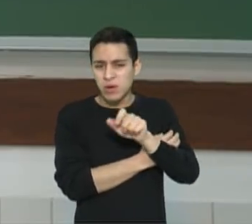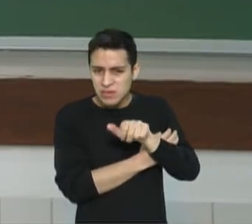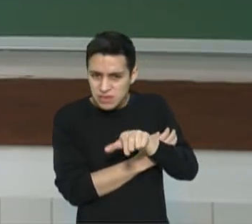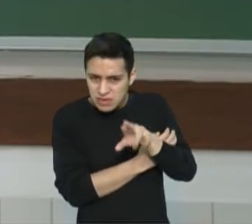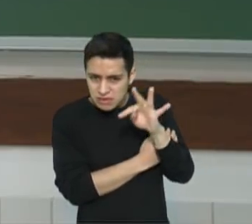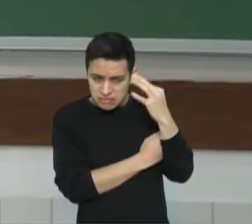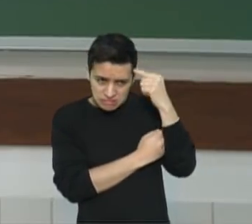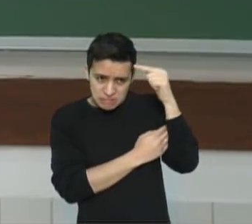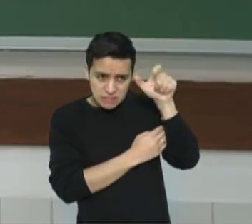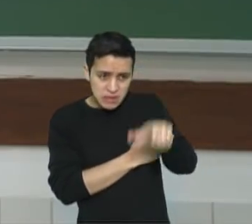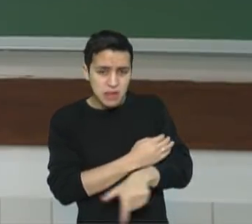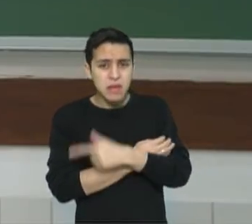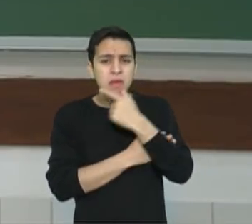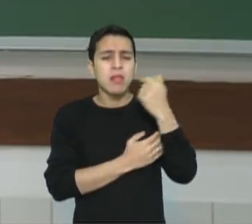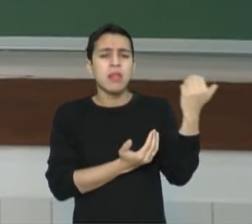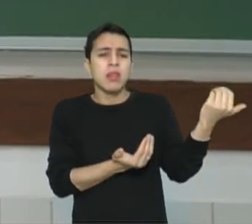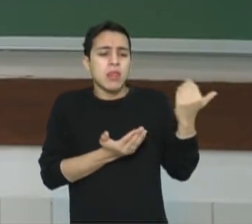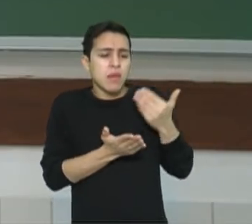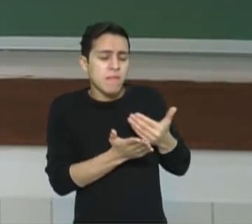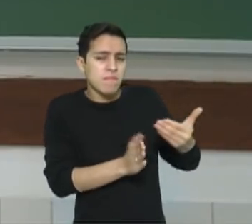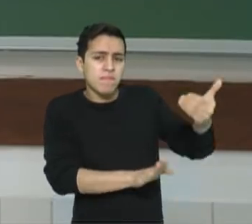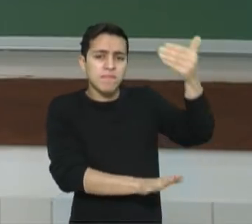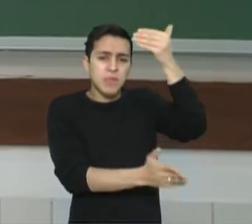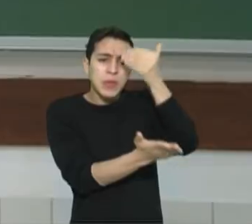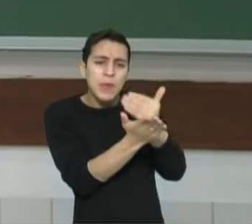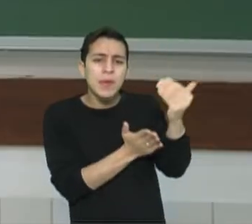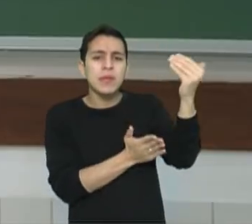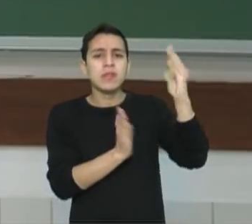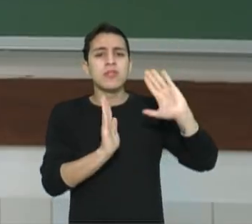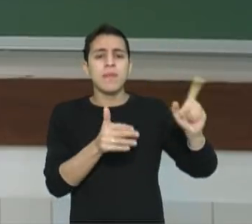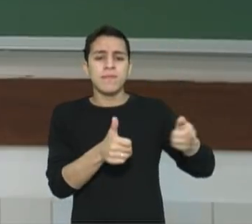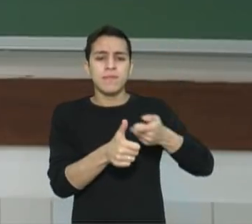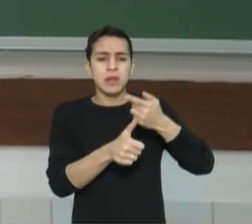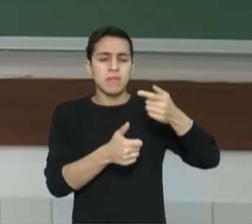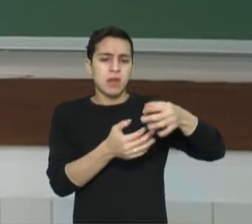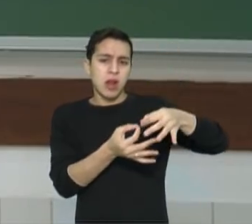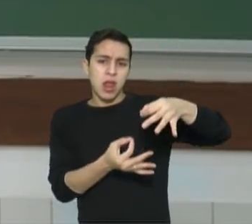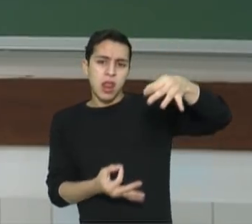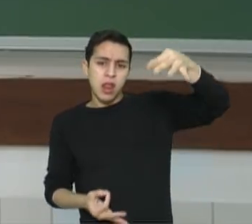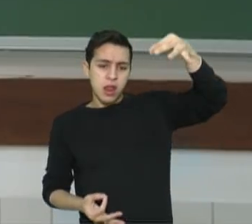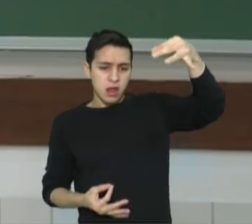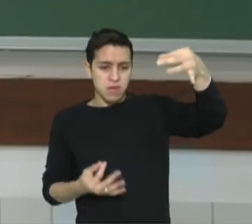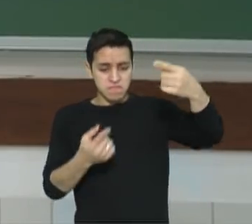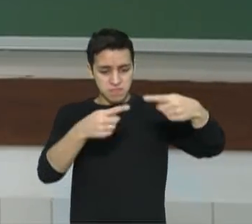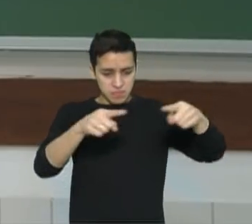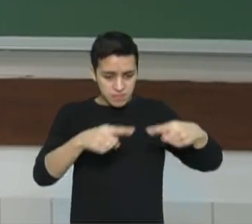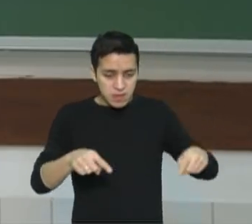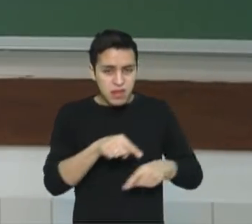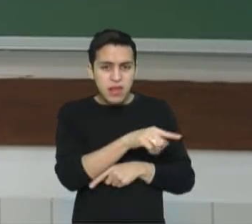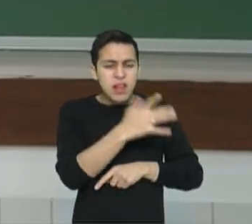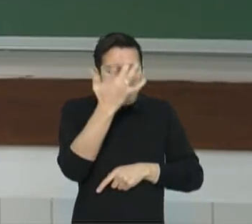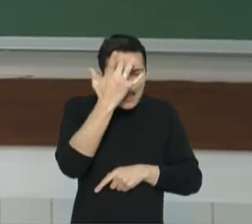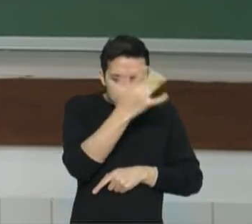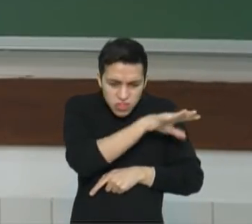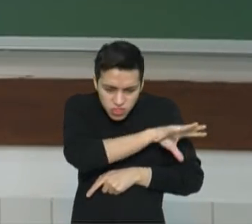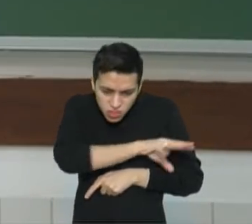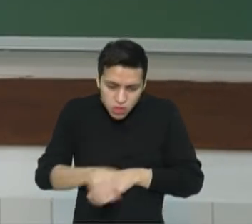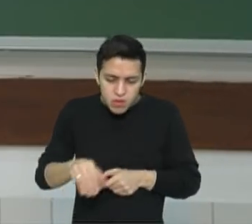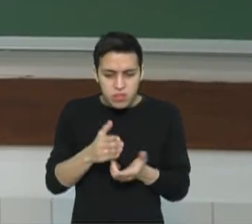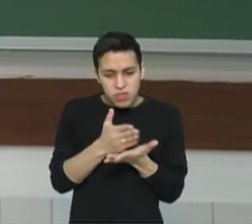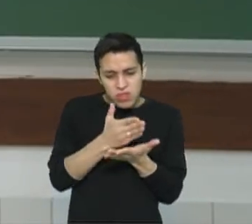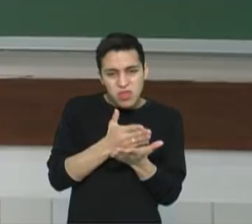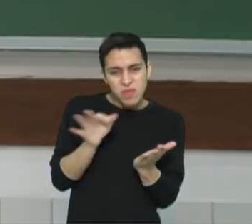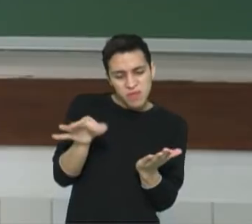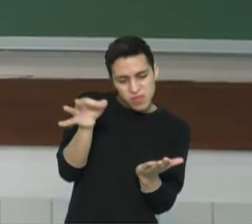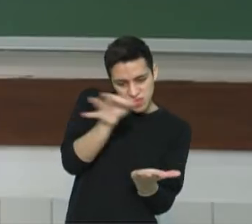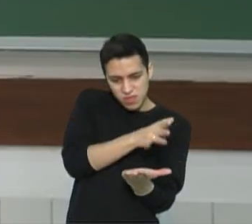né? Que tão cedo já fez a sua primeira sinfonia, que memorizava todas as partituras,